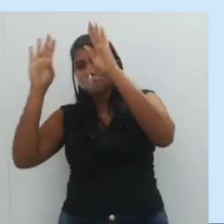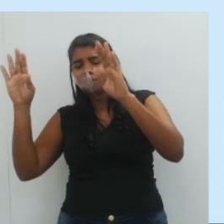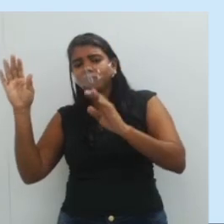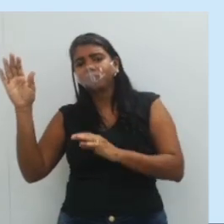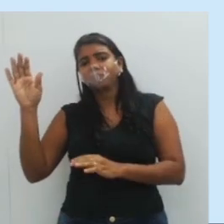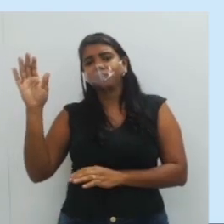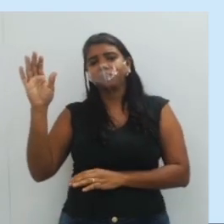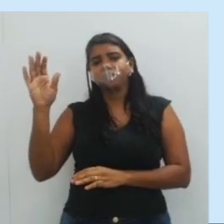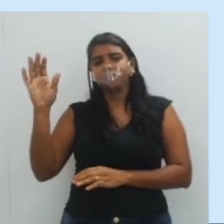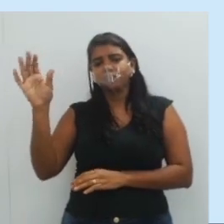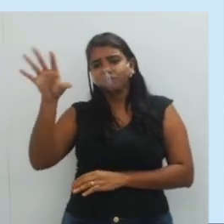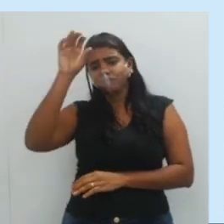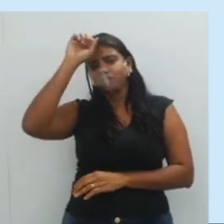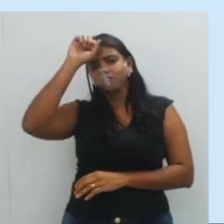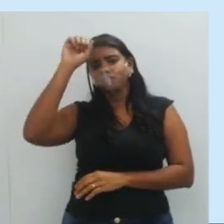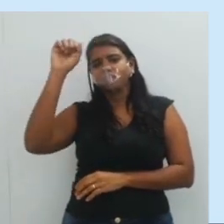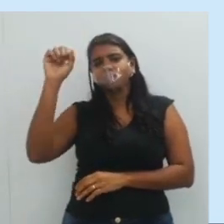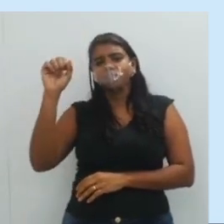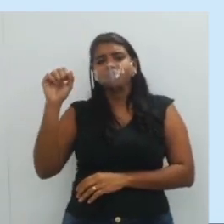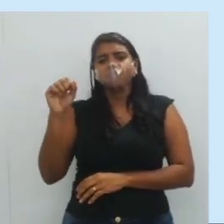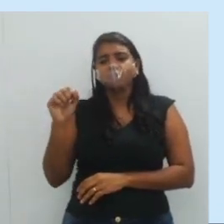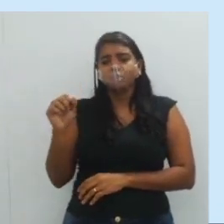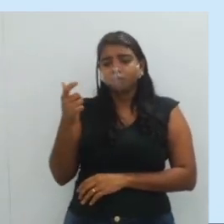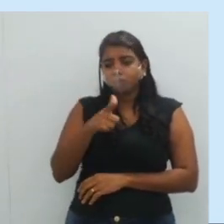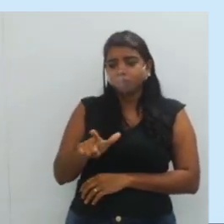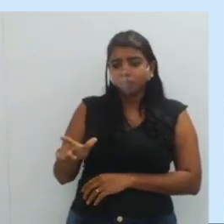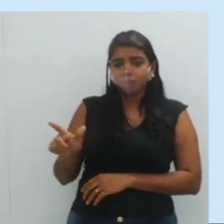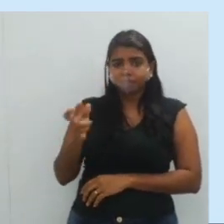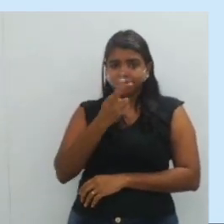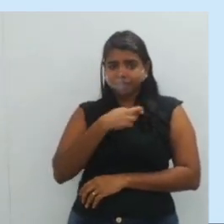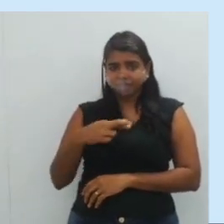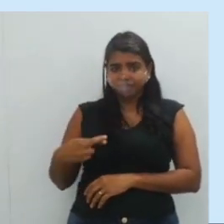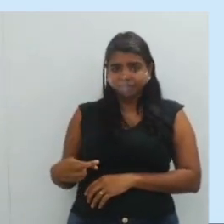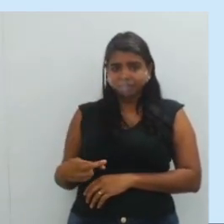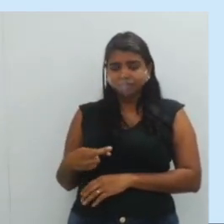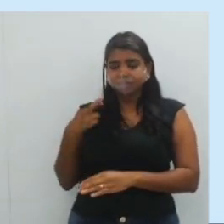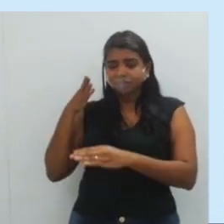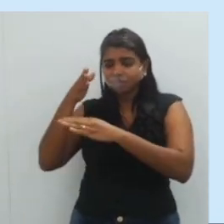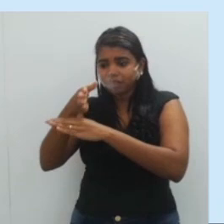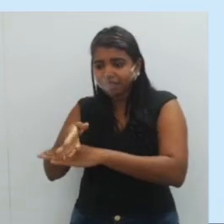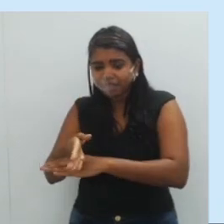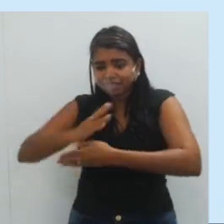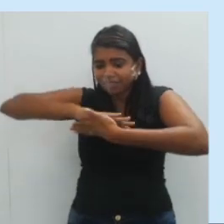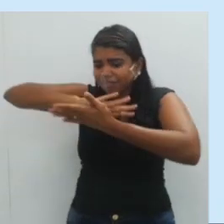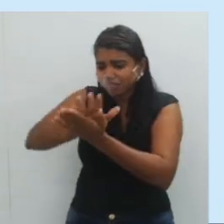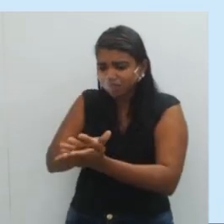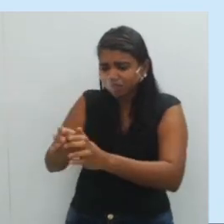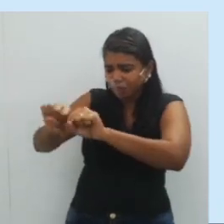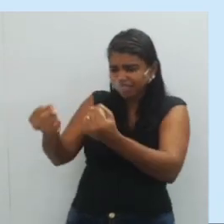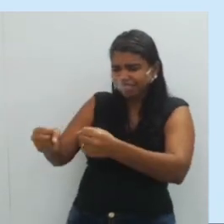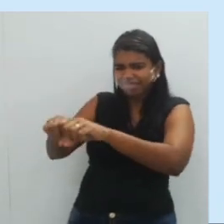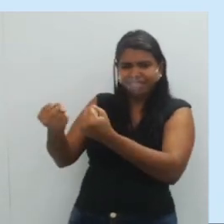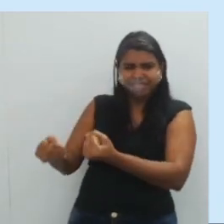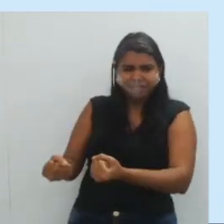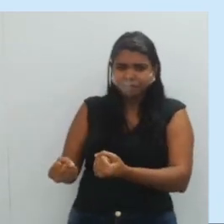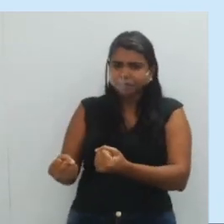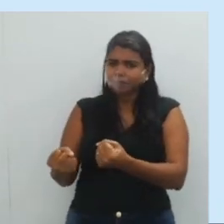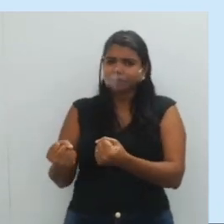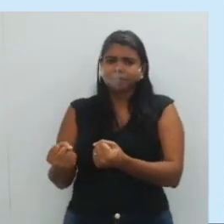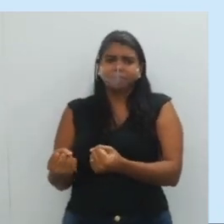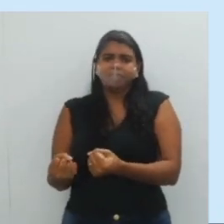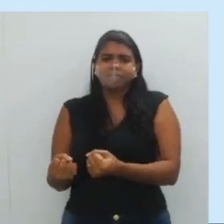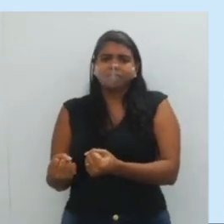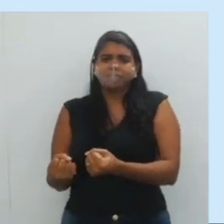quando fiéis de outra religião, outra denominação, entram e destroem o templo